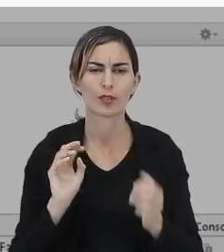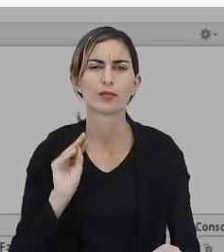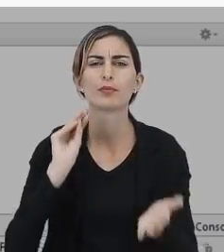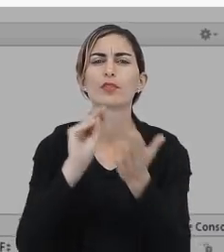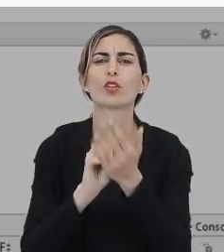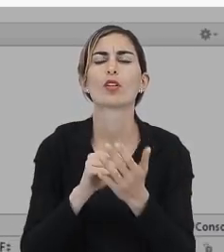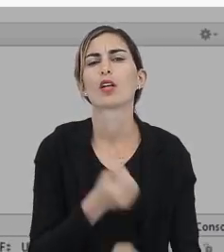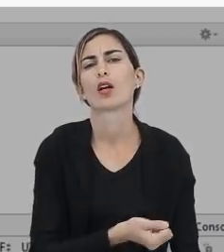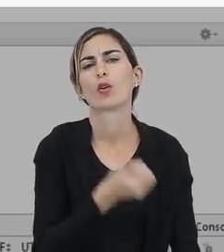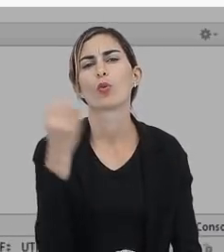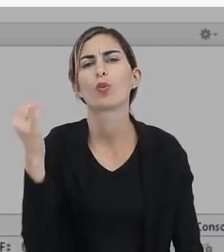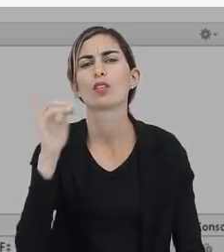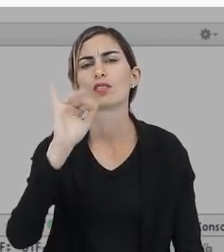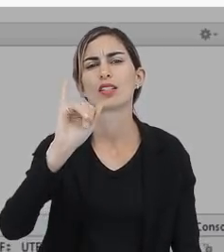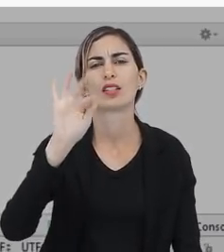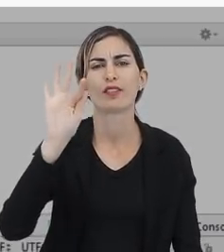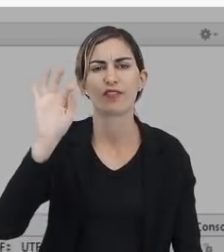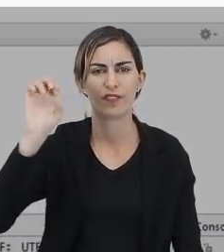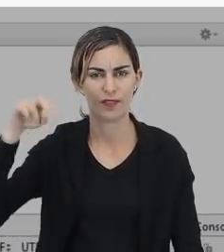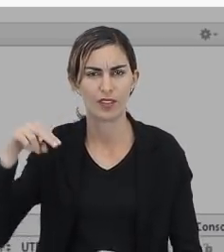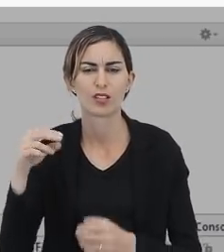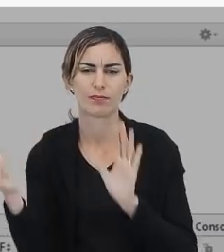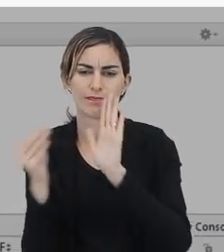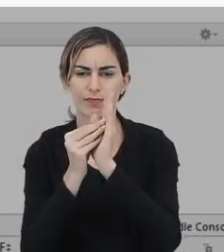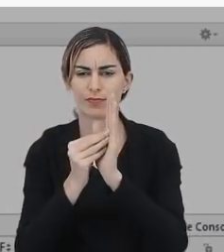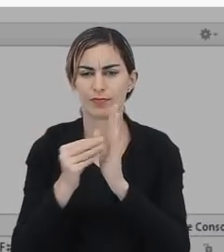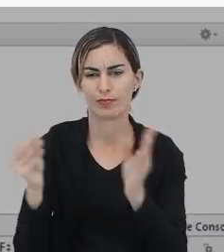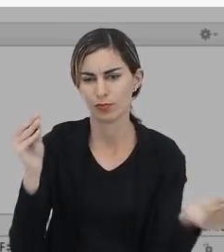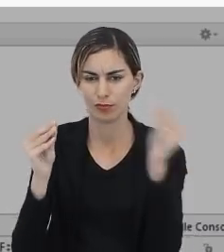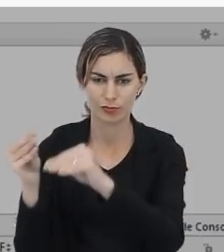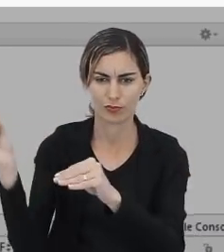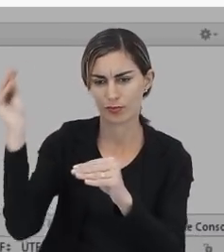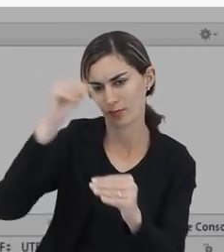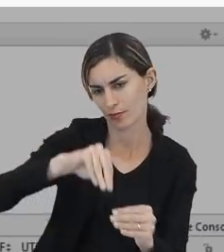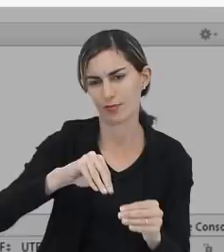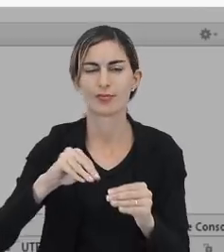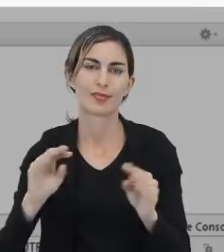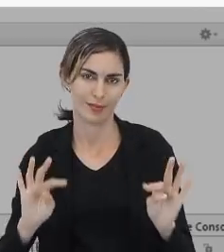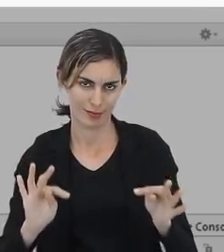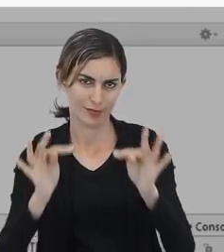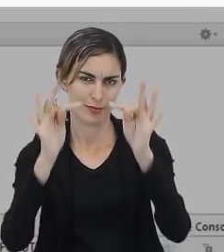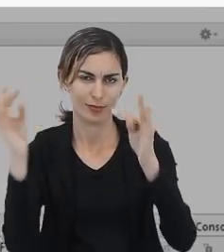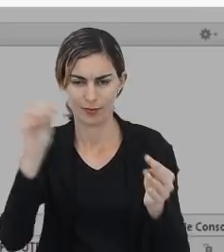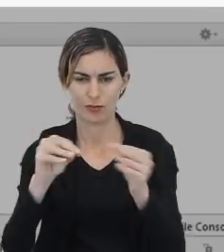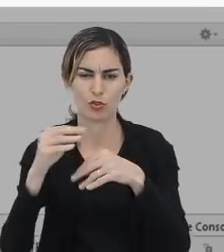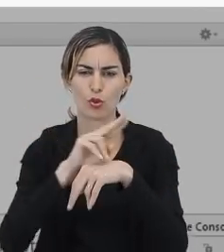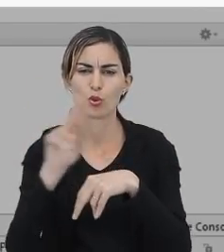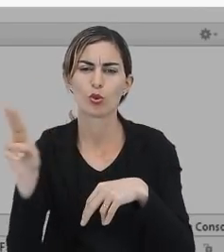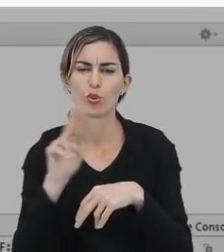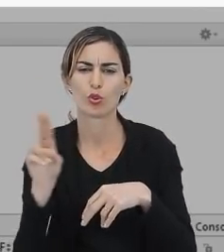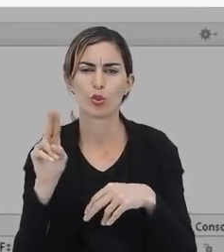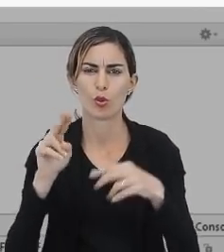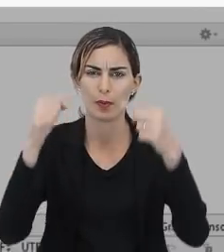Podemos colocar quantos ifs forem necessários, um dentro do outro. O nome dessa técnica a gente chama